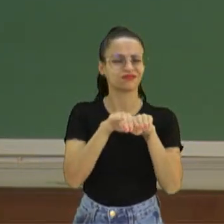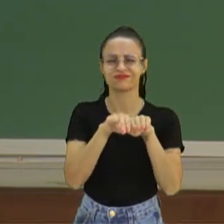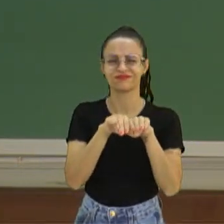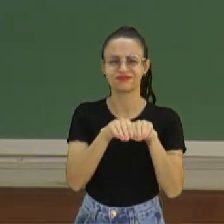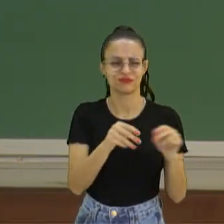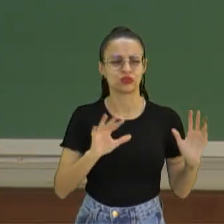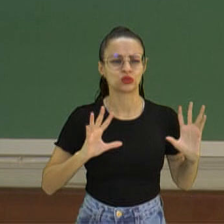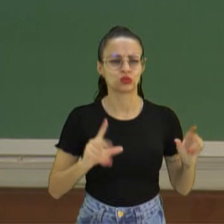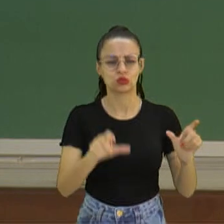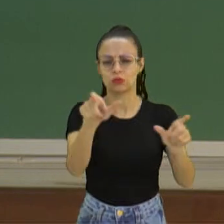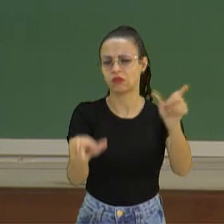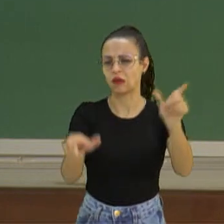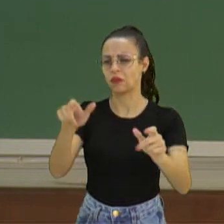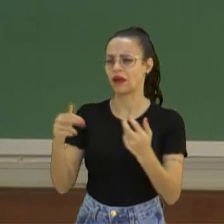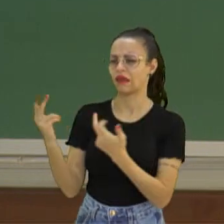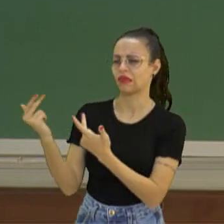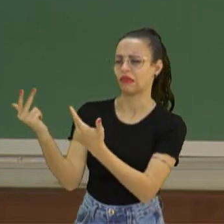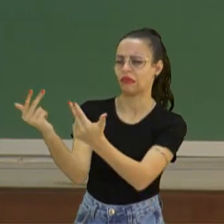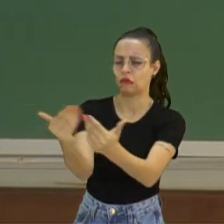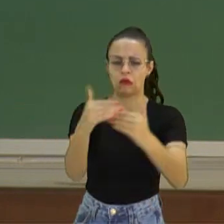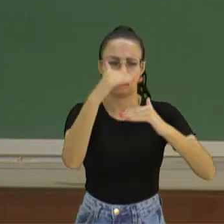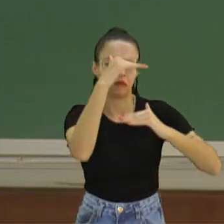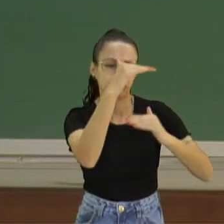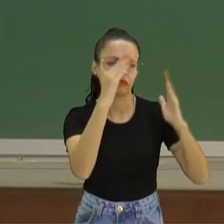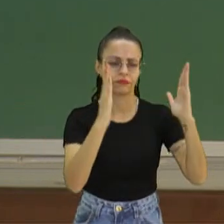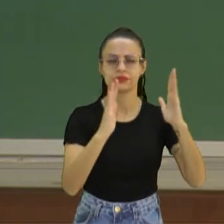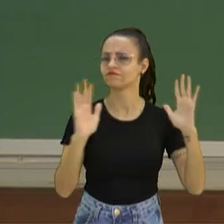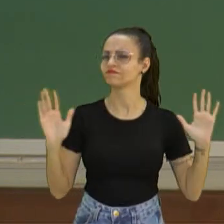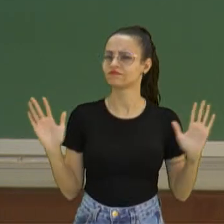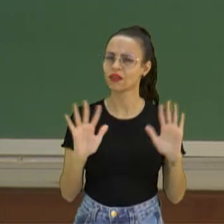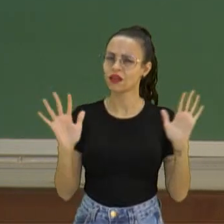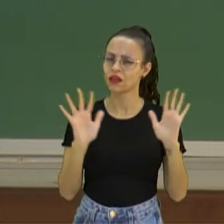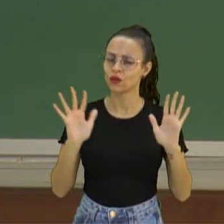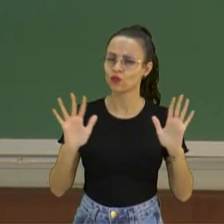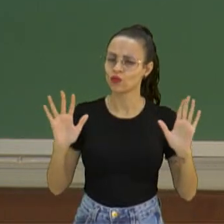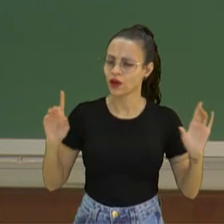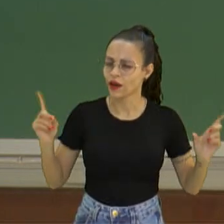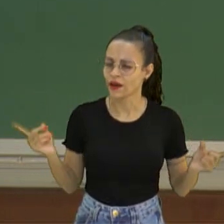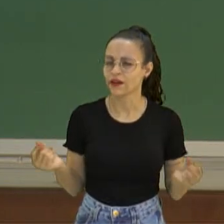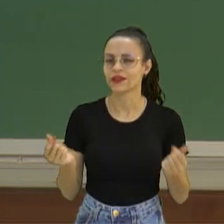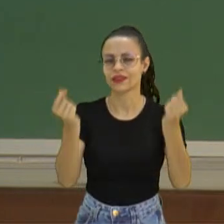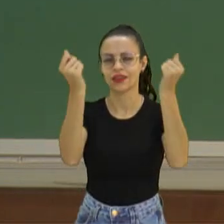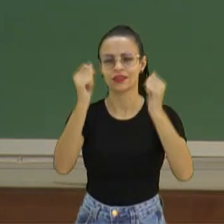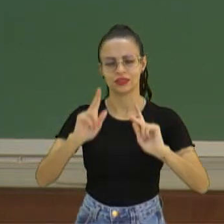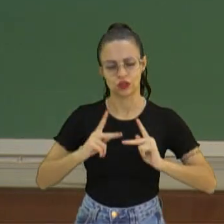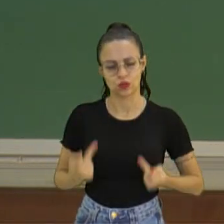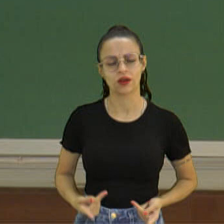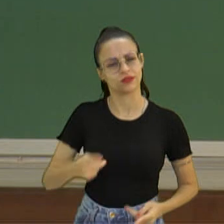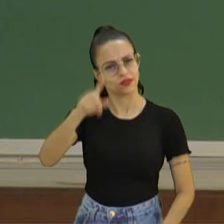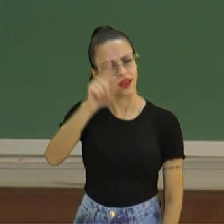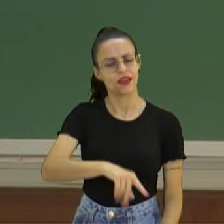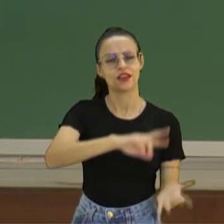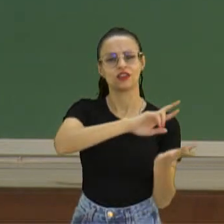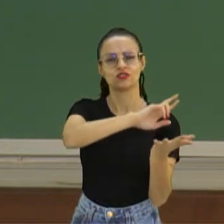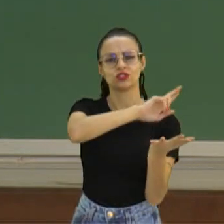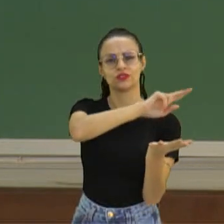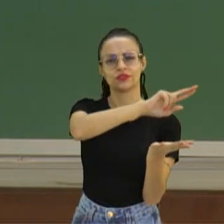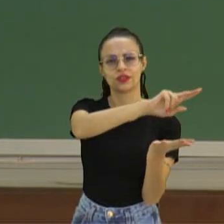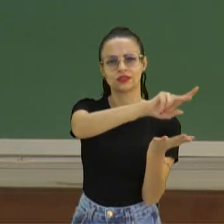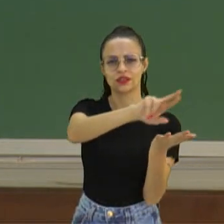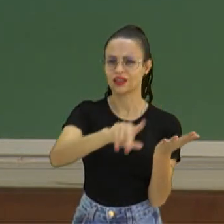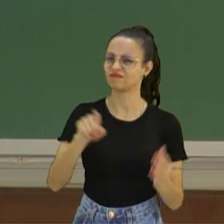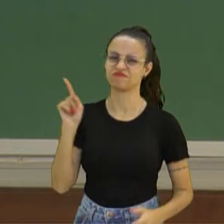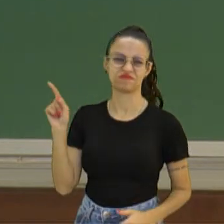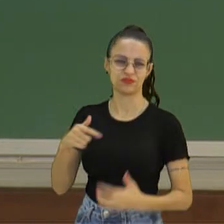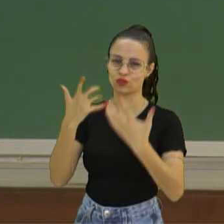transformar todo mundo igual todo mundo quadradinho EA riqueza da humanidade é justamente a diversidade e só que nunca